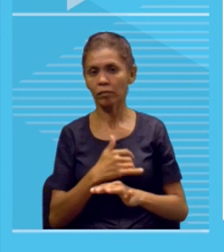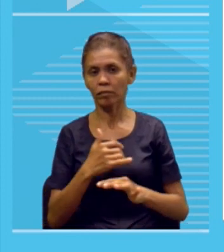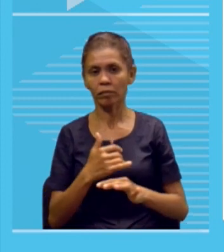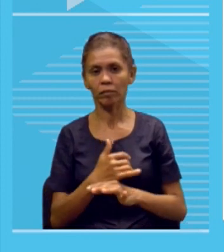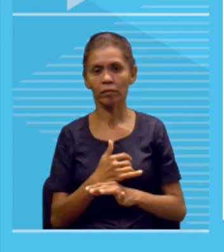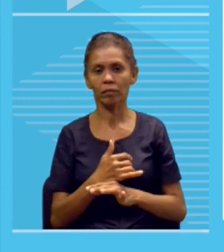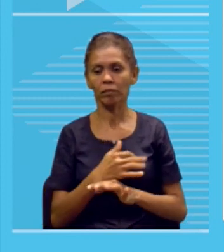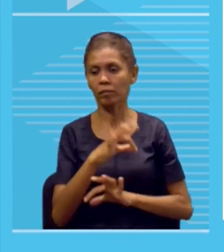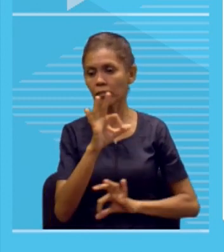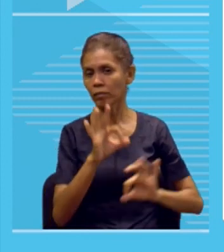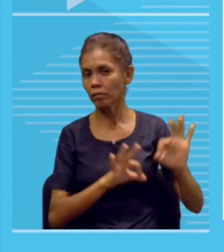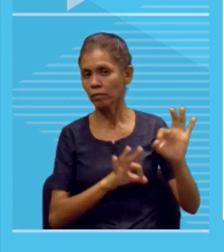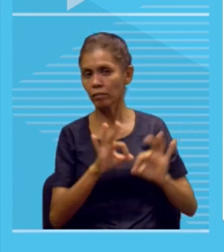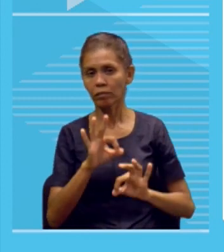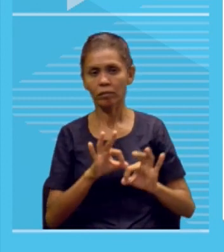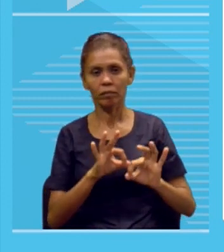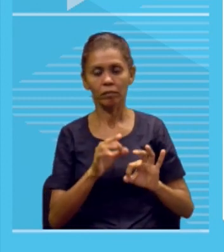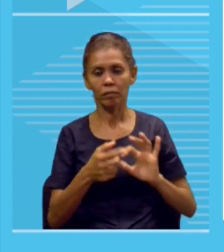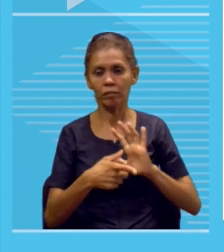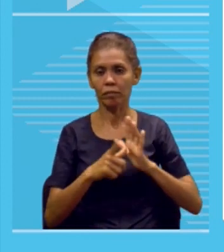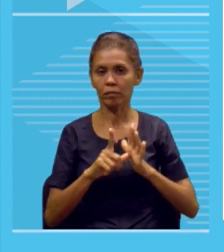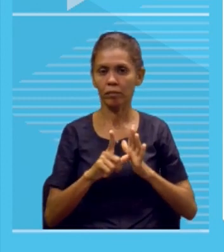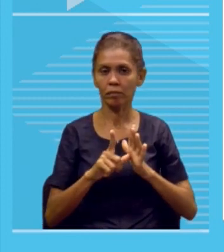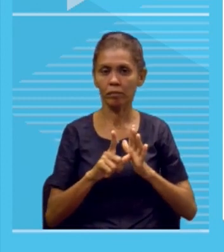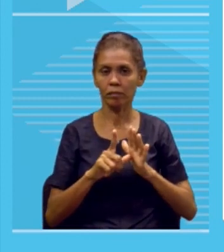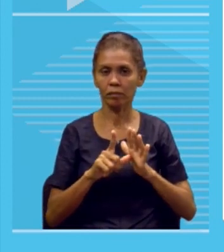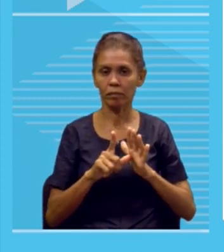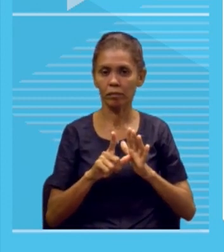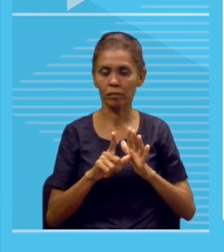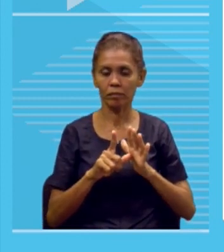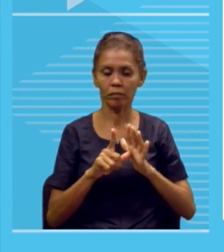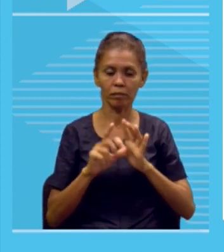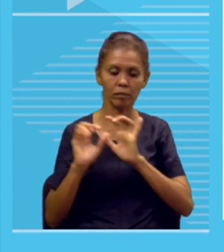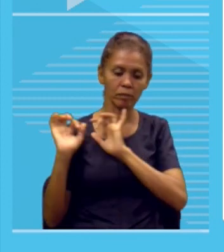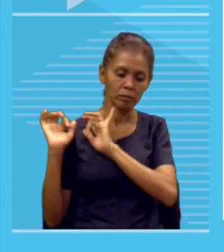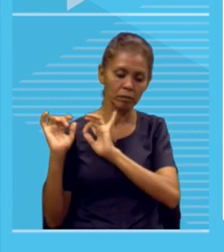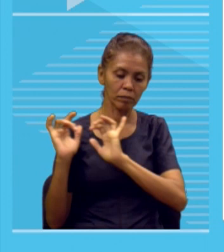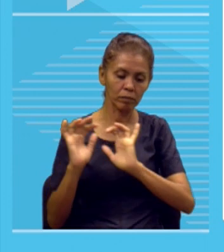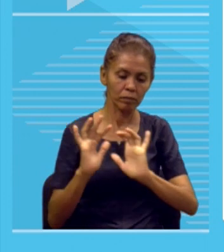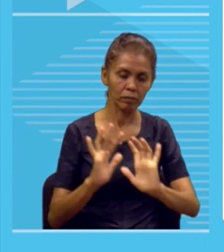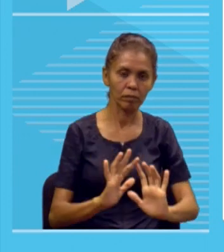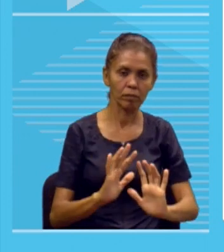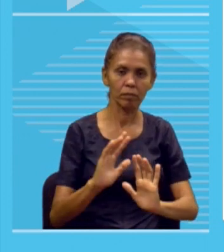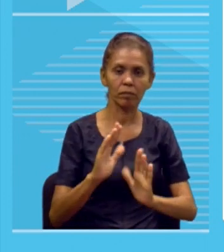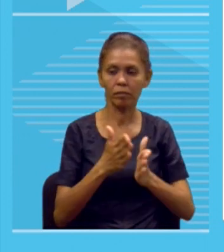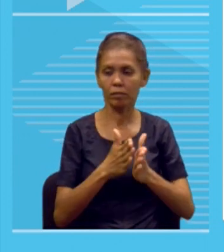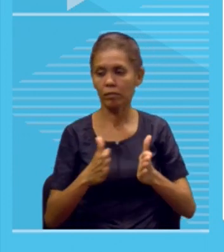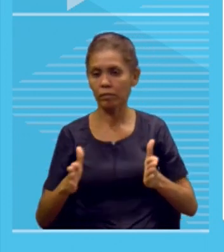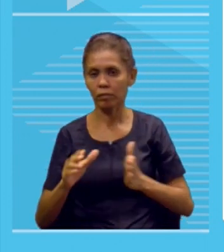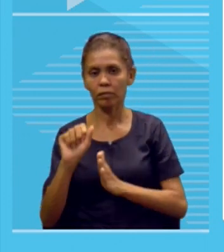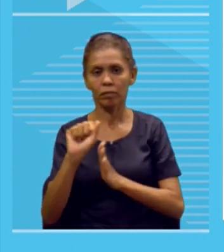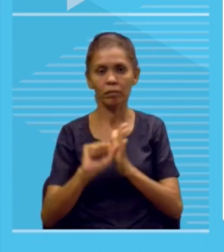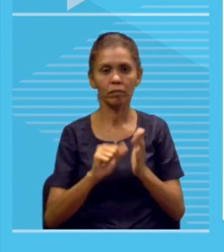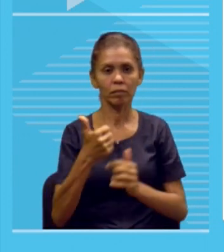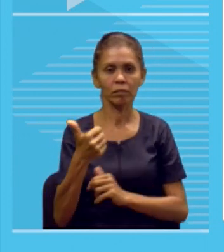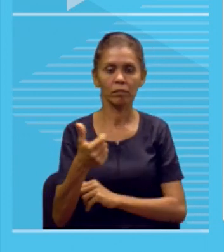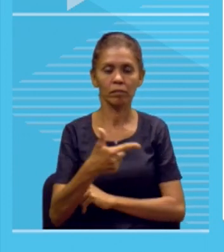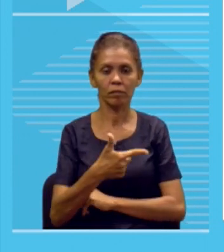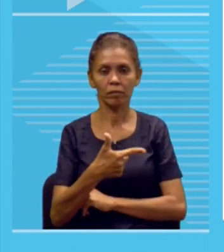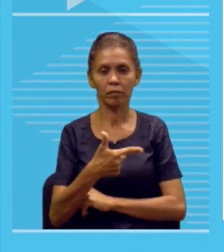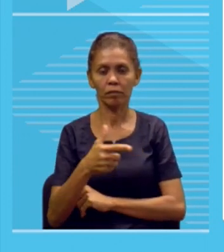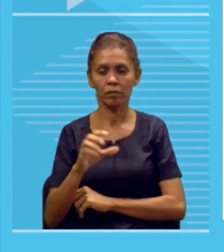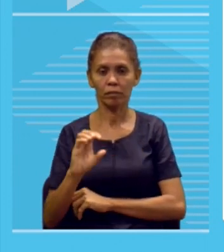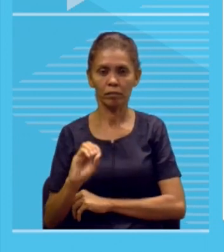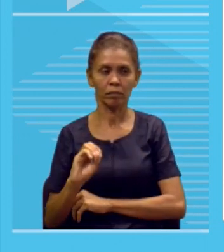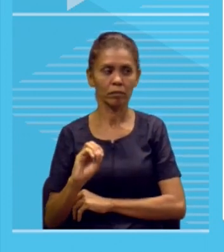estavam preparadas para receber uma grande quantidade de pessoas aqui durante o século XX. Né, com uma